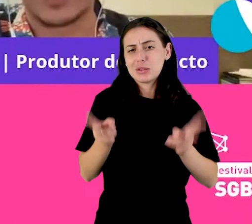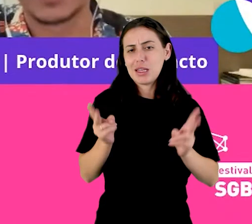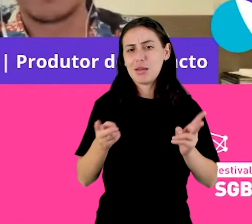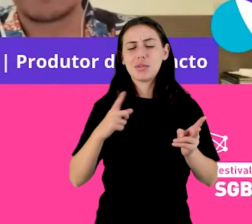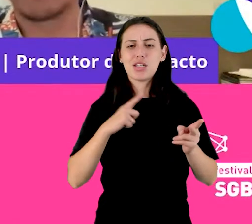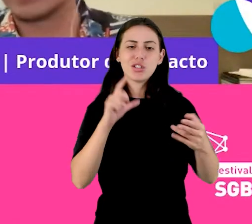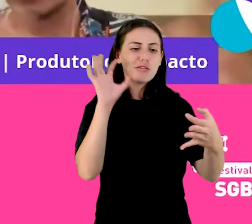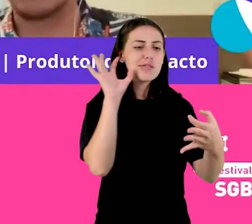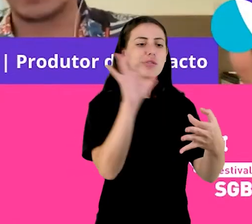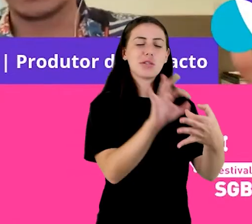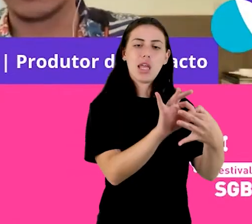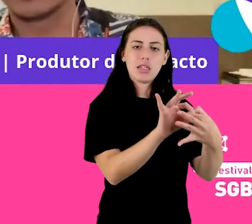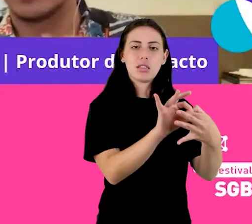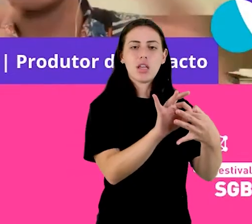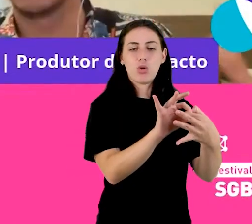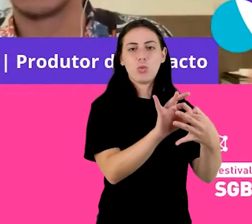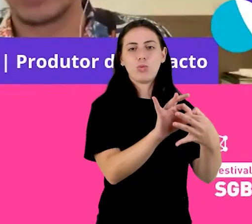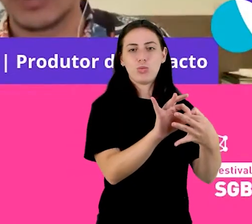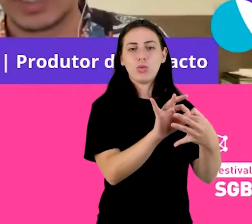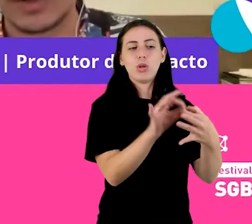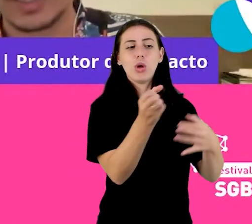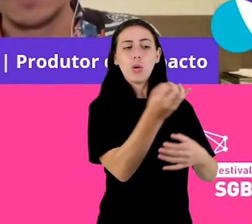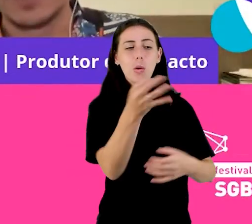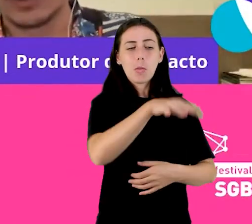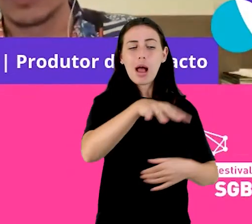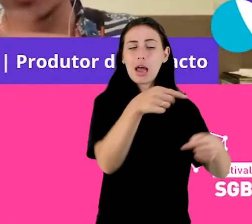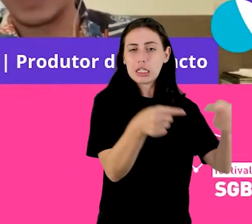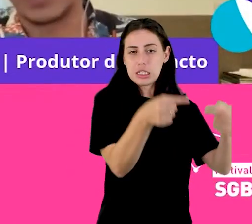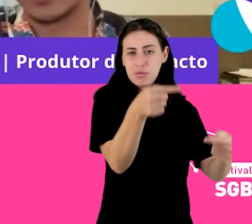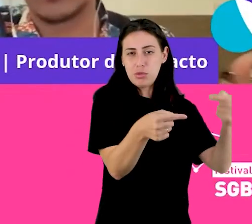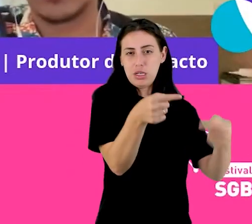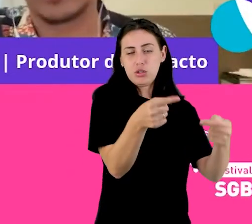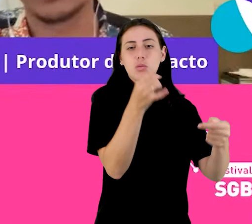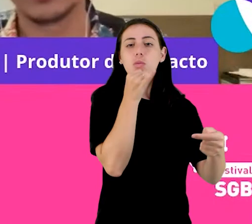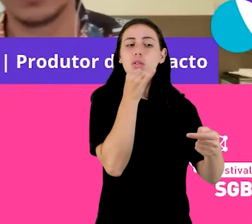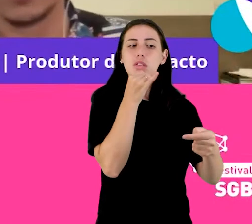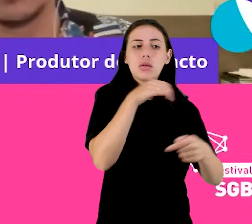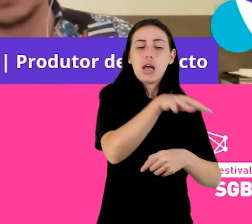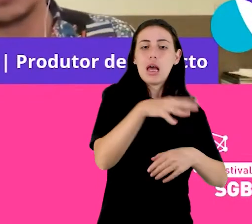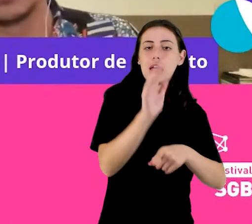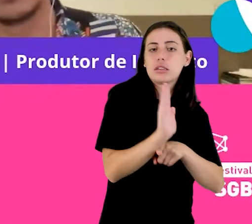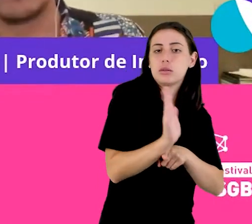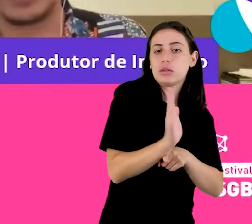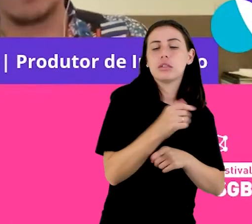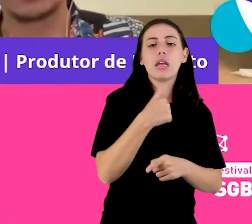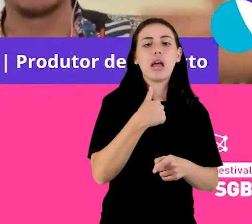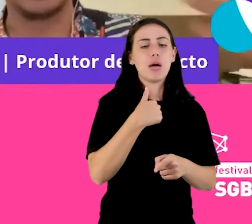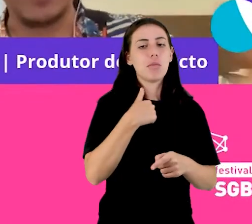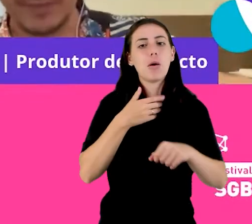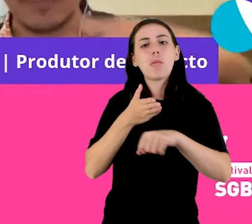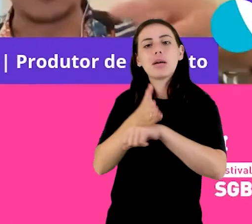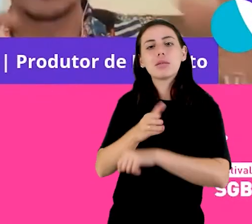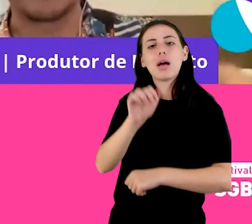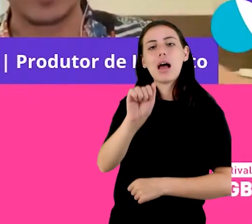distribuição de filmes, mas ela está aberta, então é o Instituto Taturana agora, e eu sou um dos parceiros que entrou agora em 2020 para